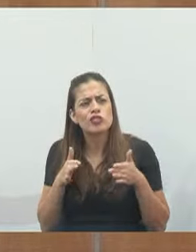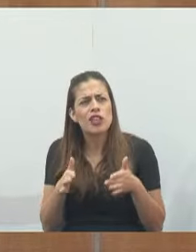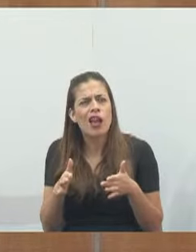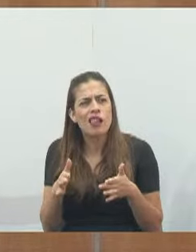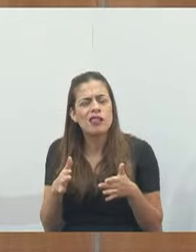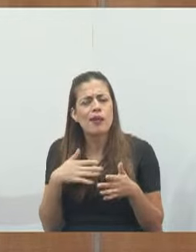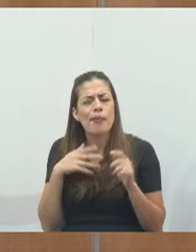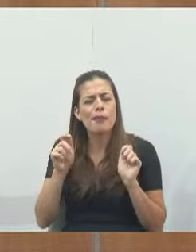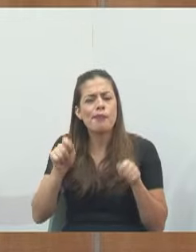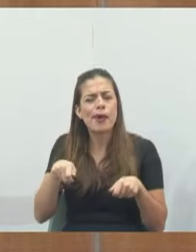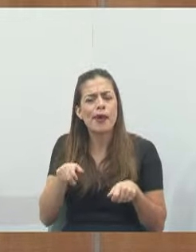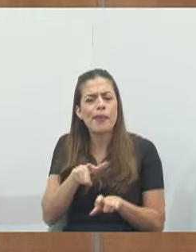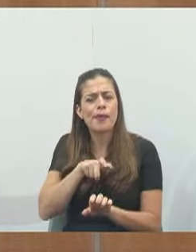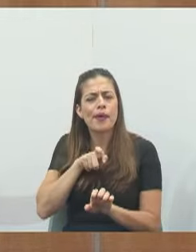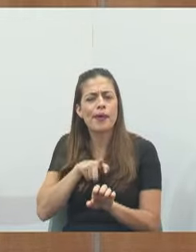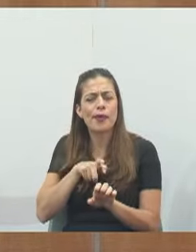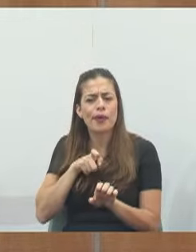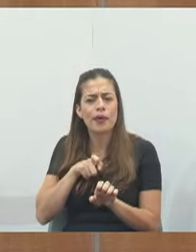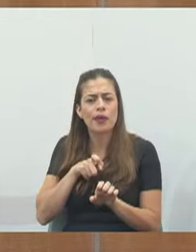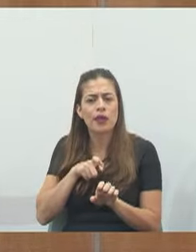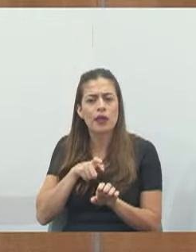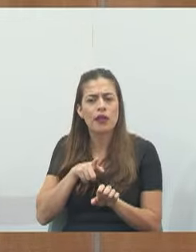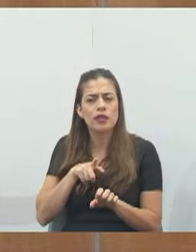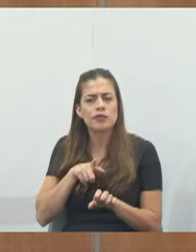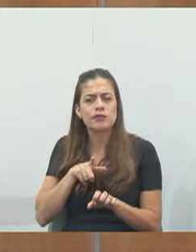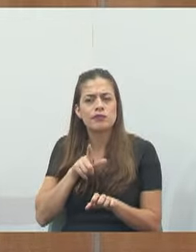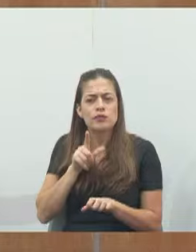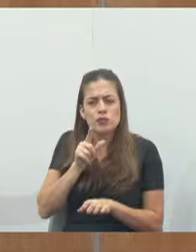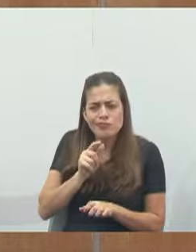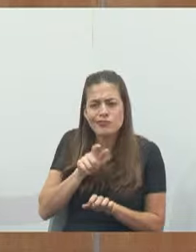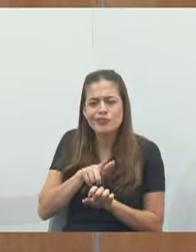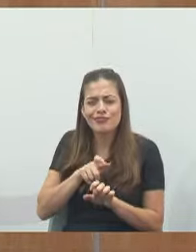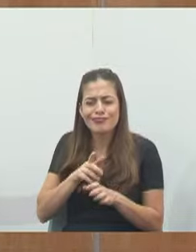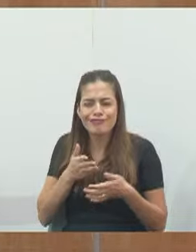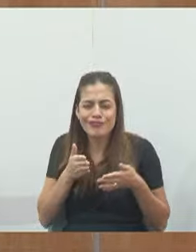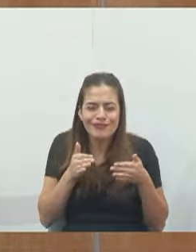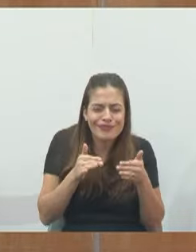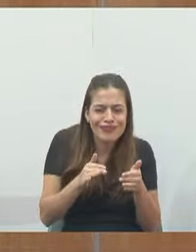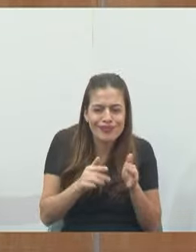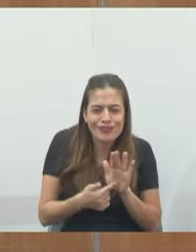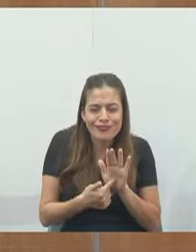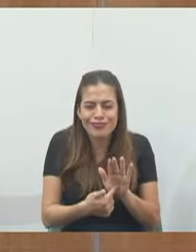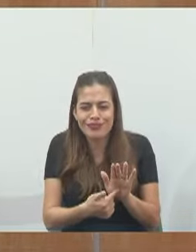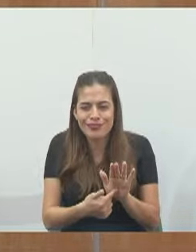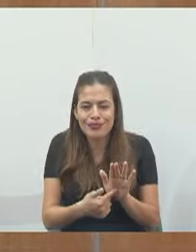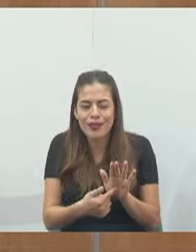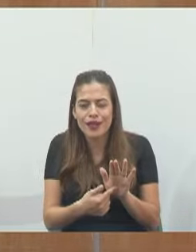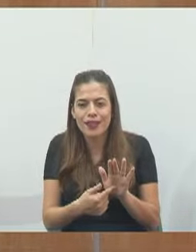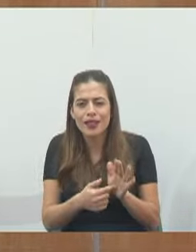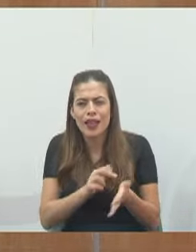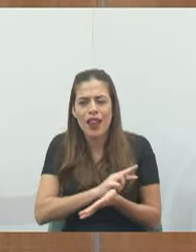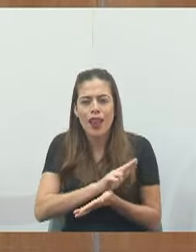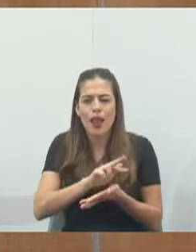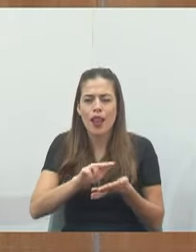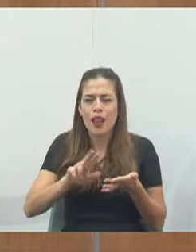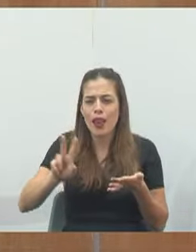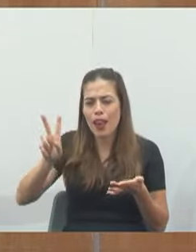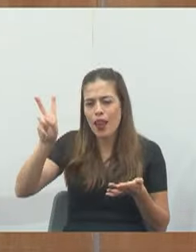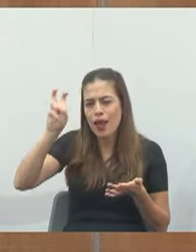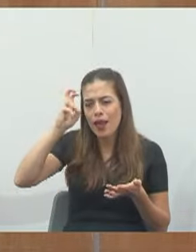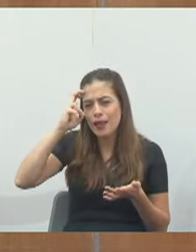da minha competência empreendedora, talvez uma das poucas áreas que eu teria relativo destaque dentro das múltiplas